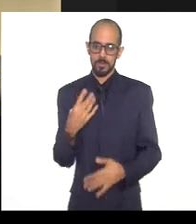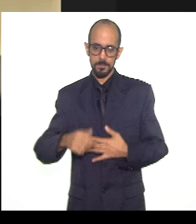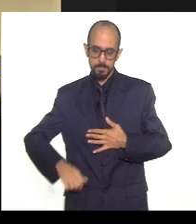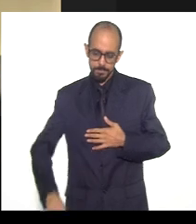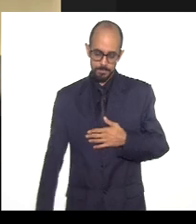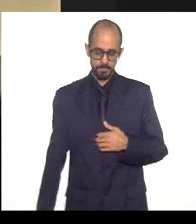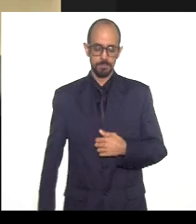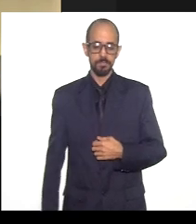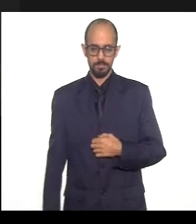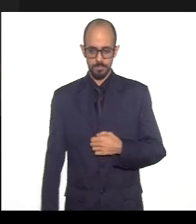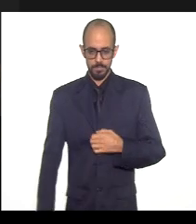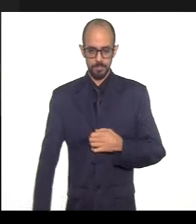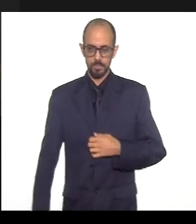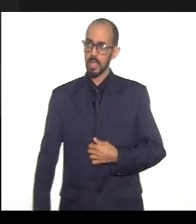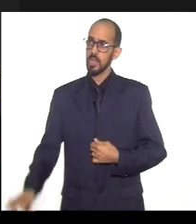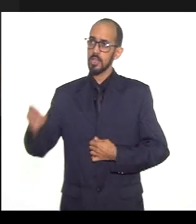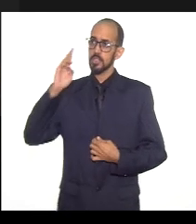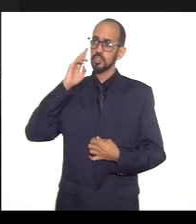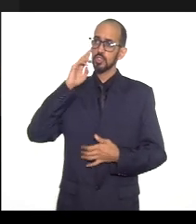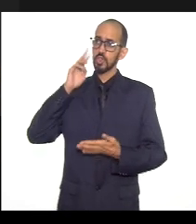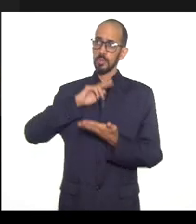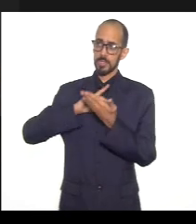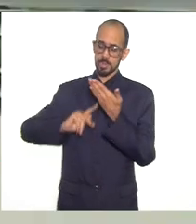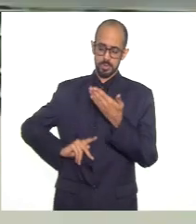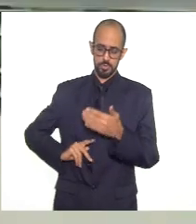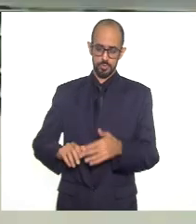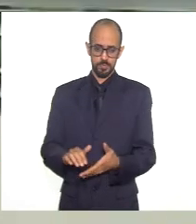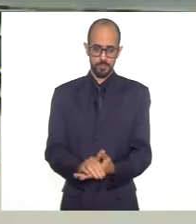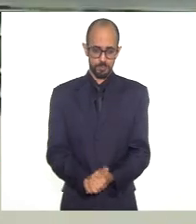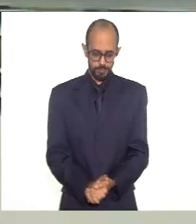Bom, senhor presidente, primeiro,